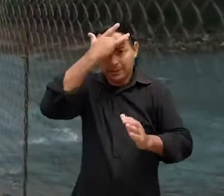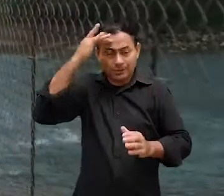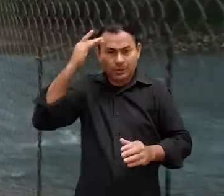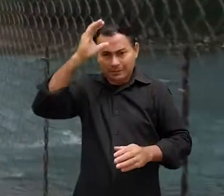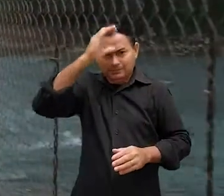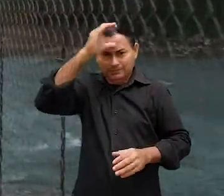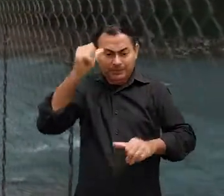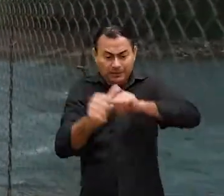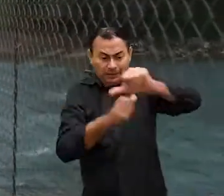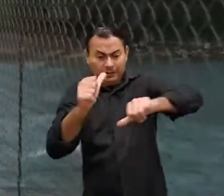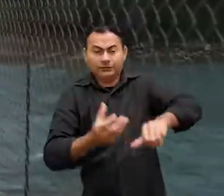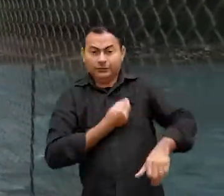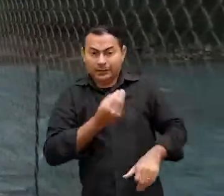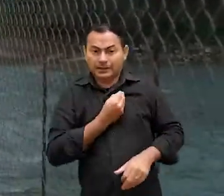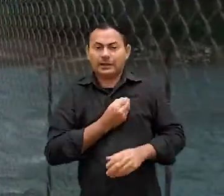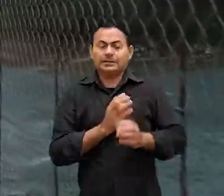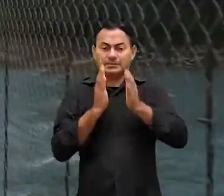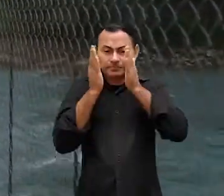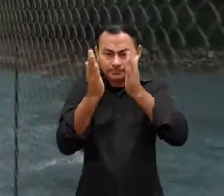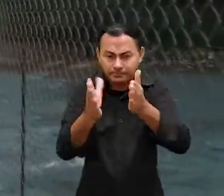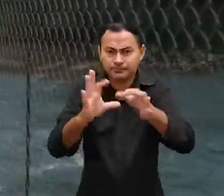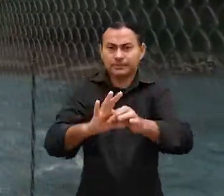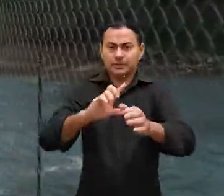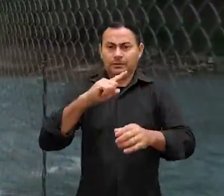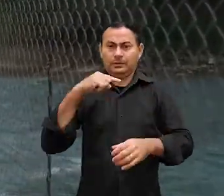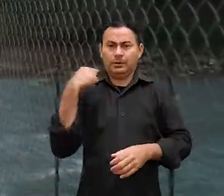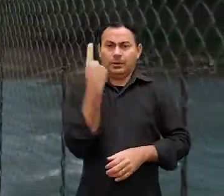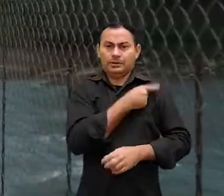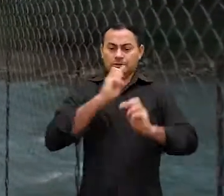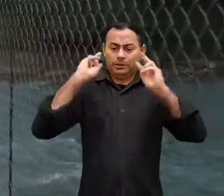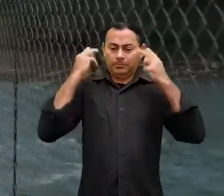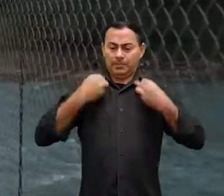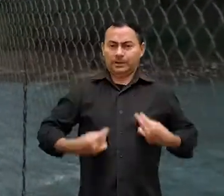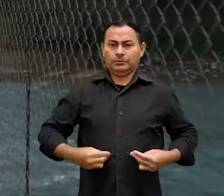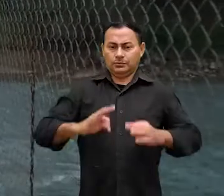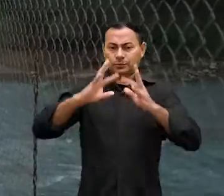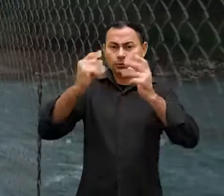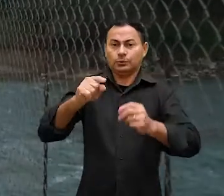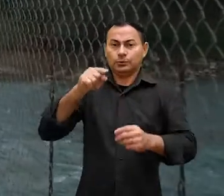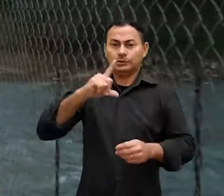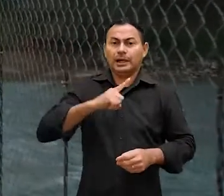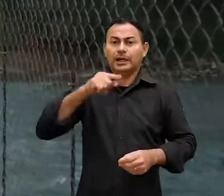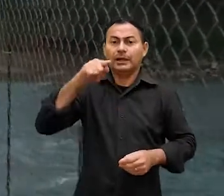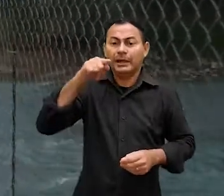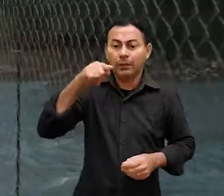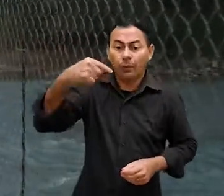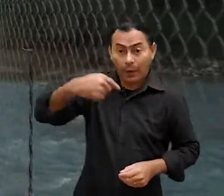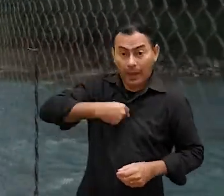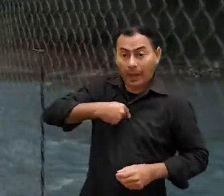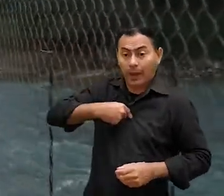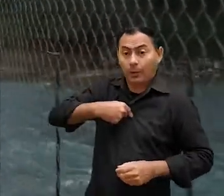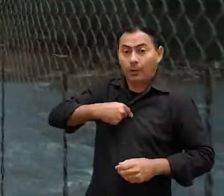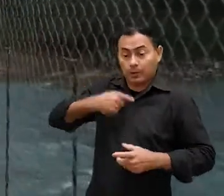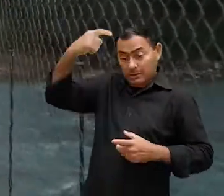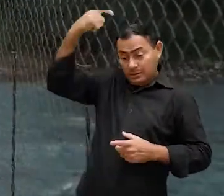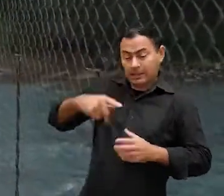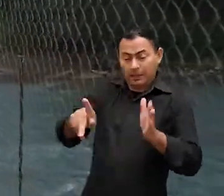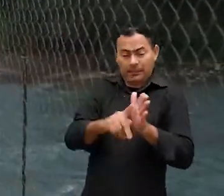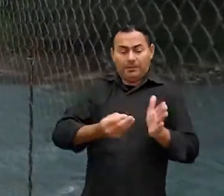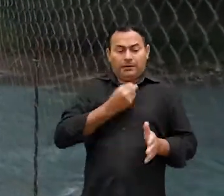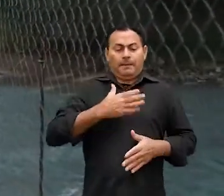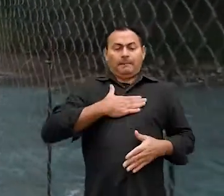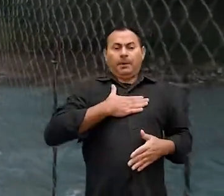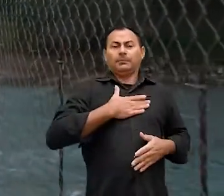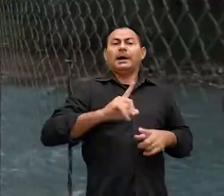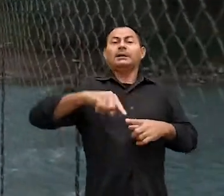descentrado. É claro que, como seres humanos, todos eles tinham o eu como centro de suas vidas. Mas